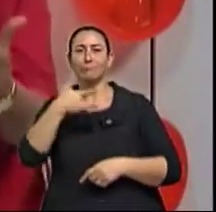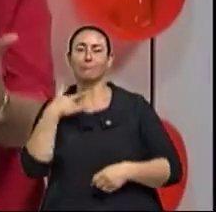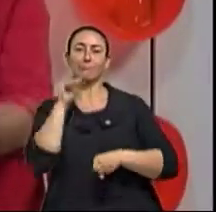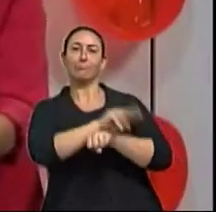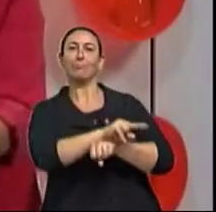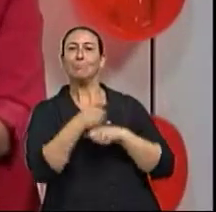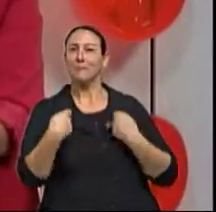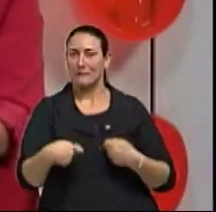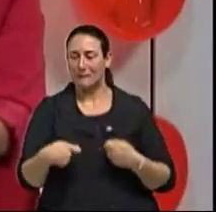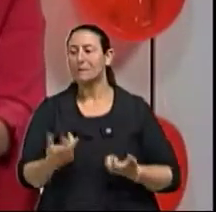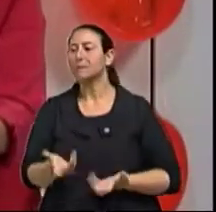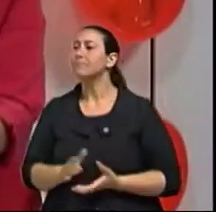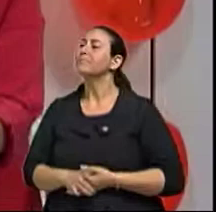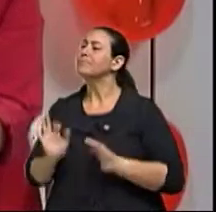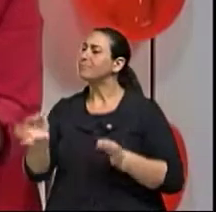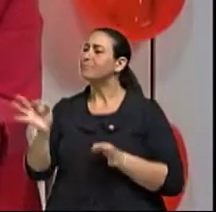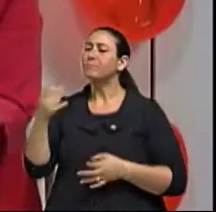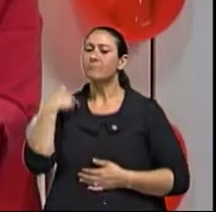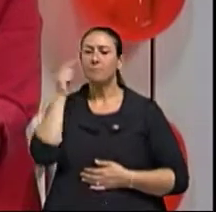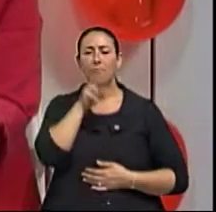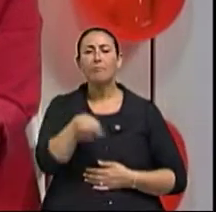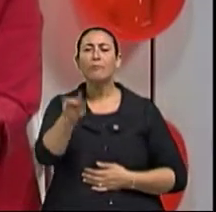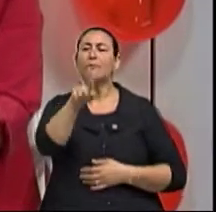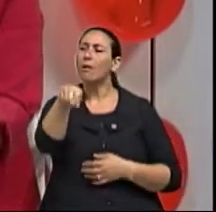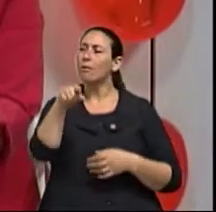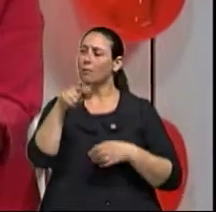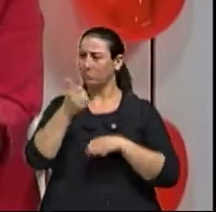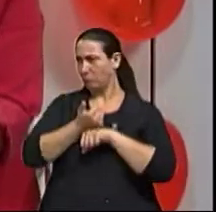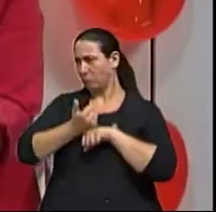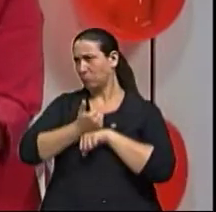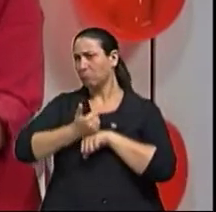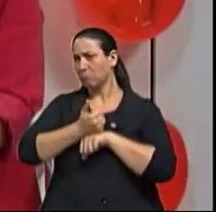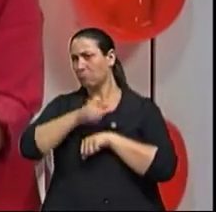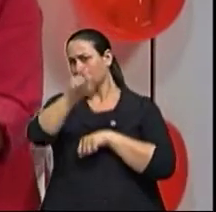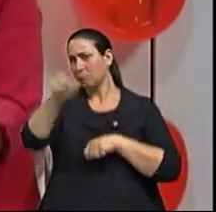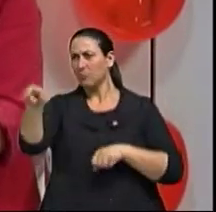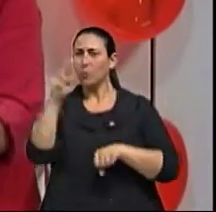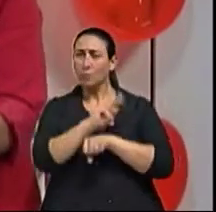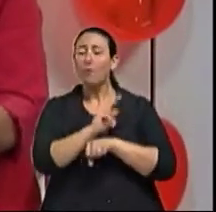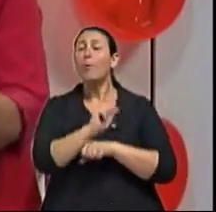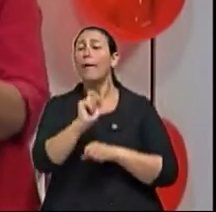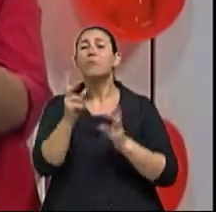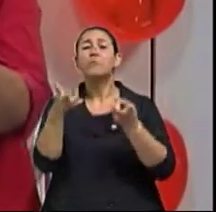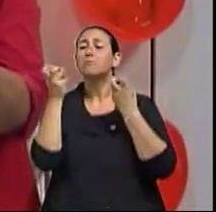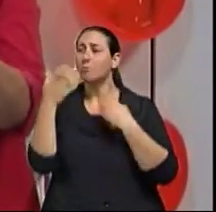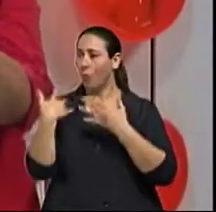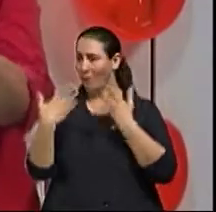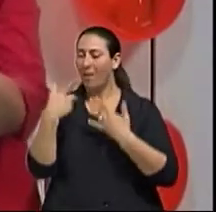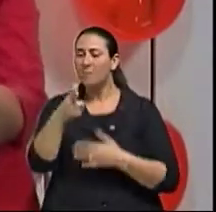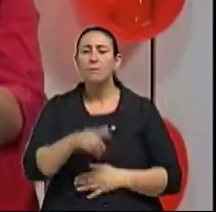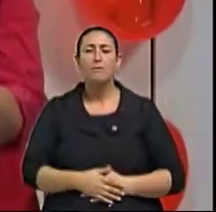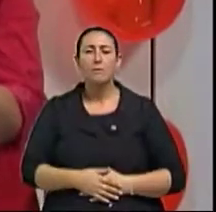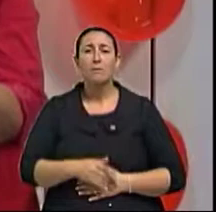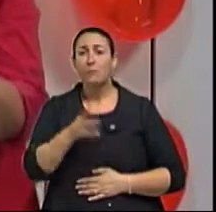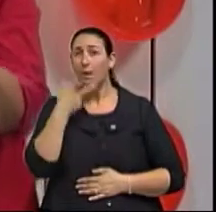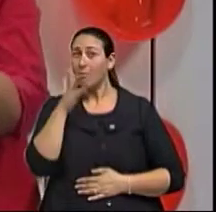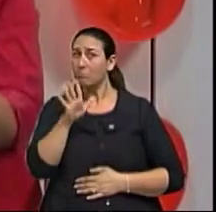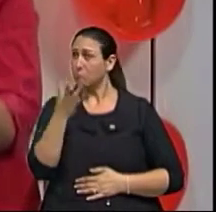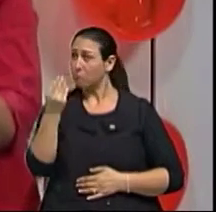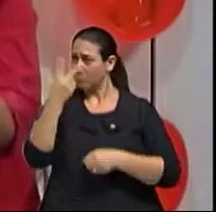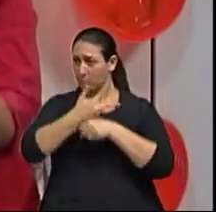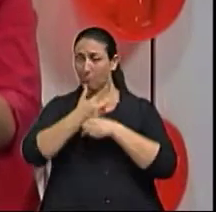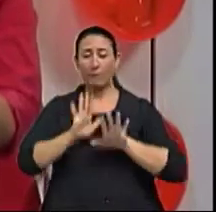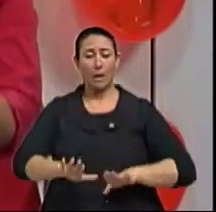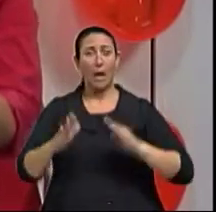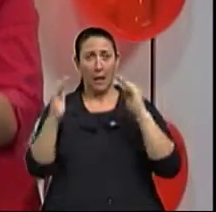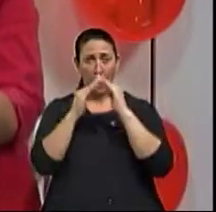que eu já falei com profissionais que trabalham nessa área também, eles dizem assim, muitas vezes o idoso fica em casa, ele está